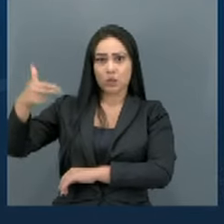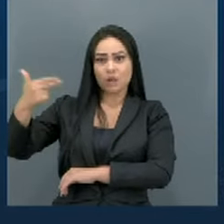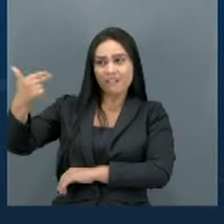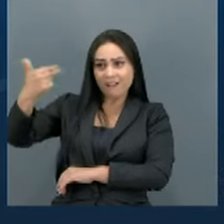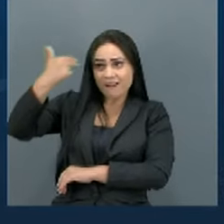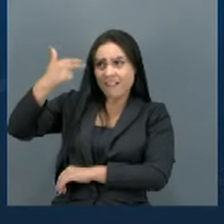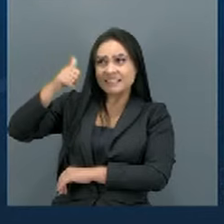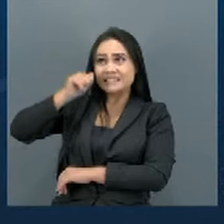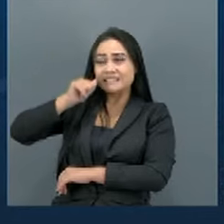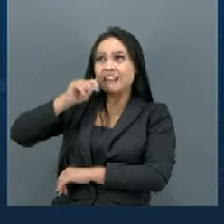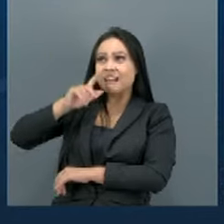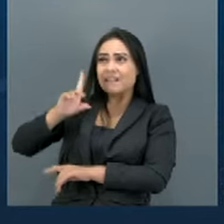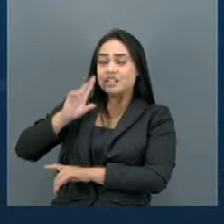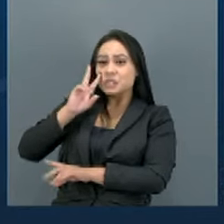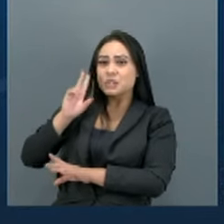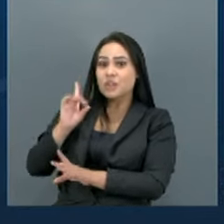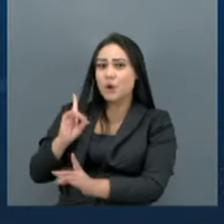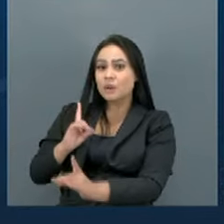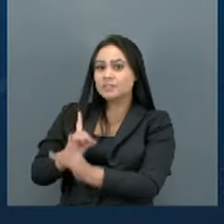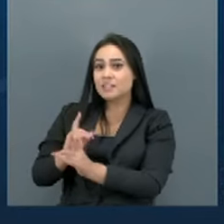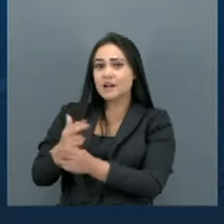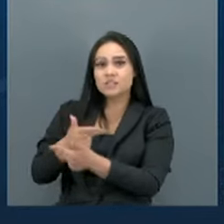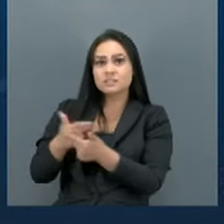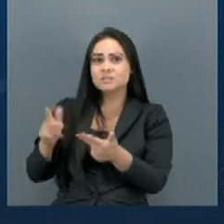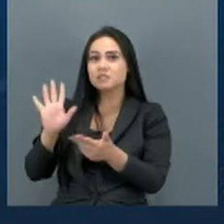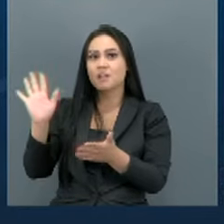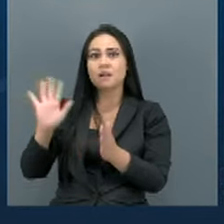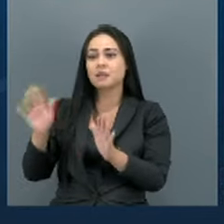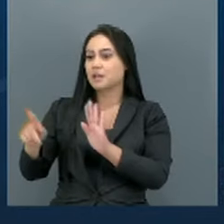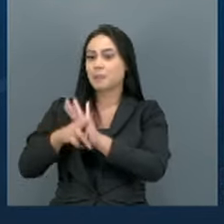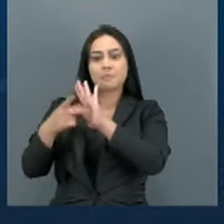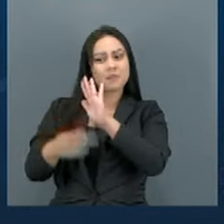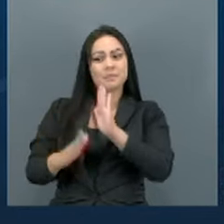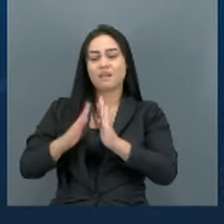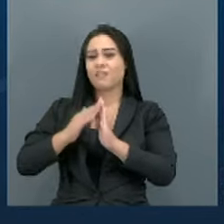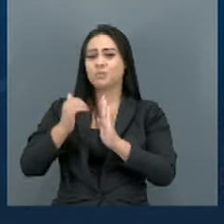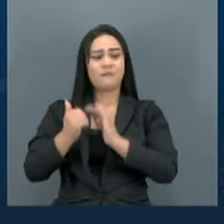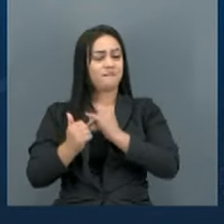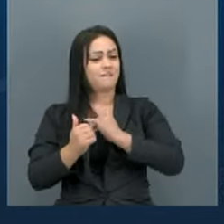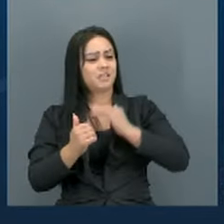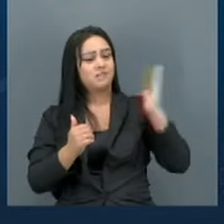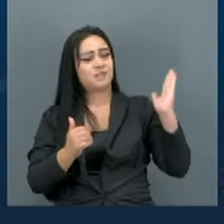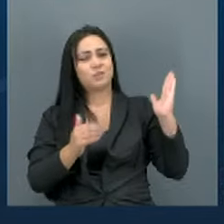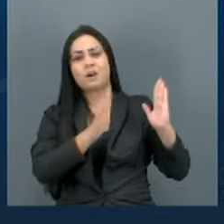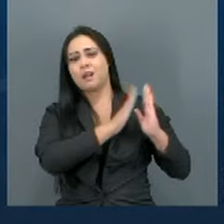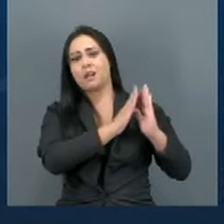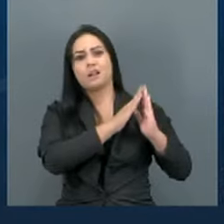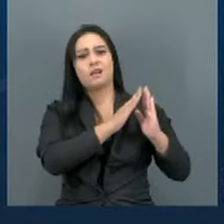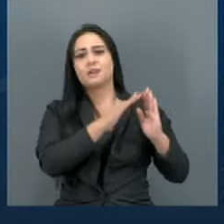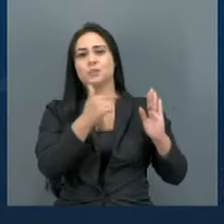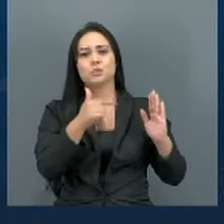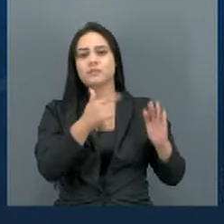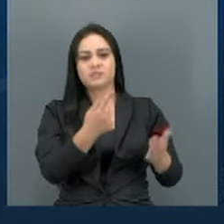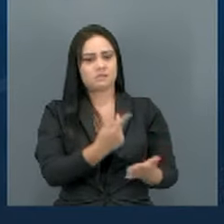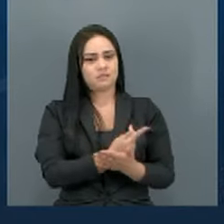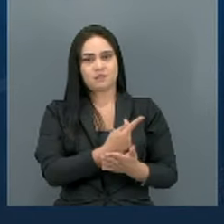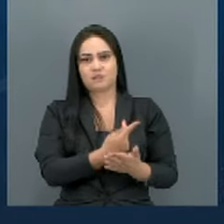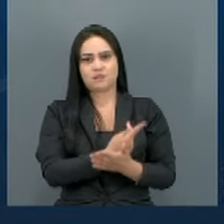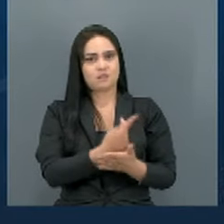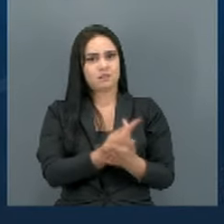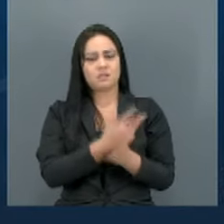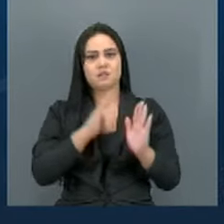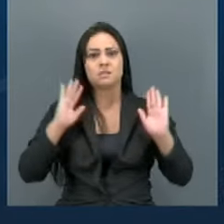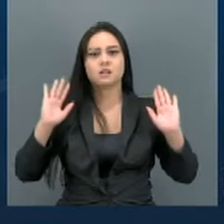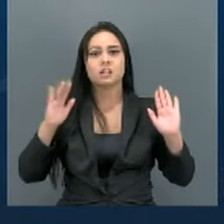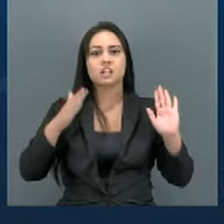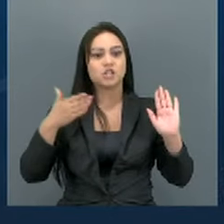dela para ela descobrir algo que não vem ao caso, que não era da propriedade dela, era do vizinho que estava fazendo o que não é legal. Aí eles